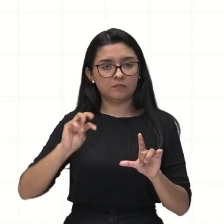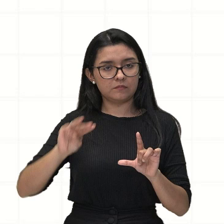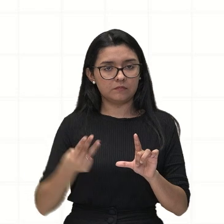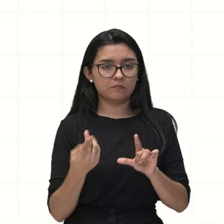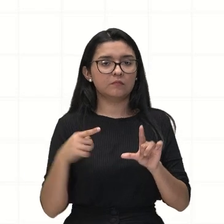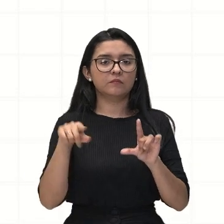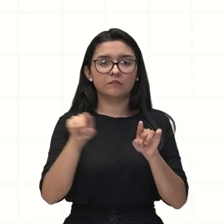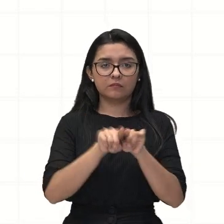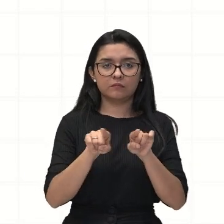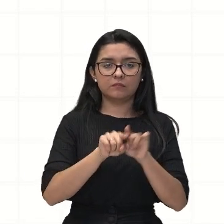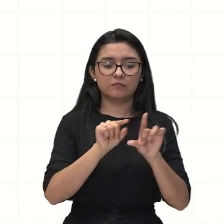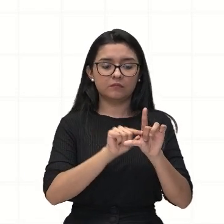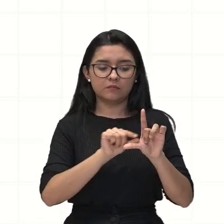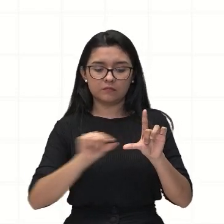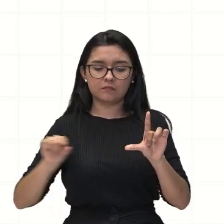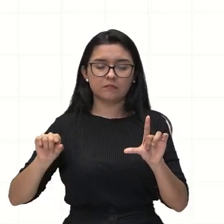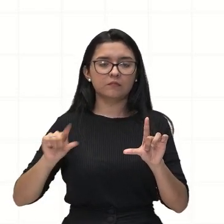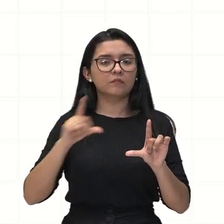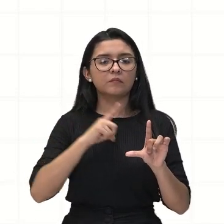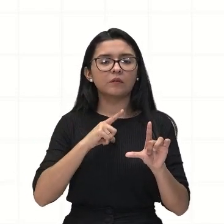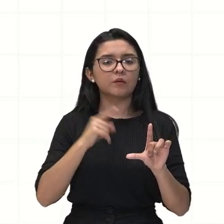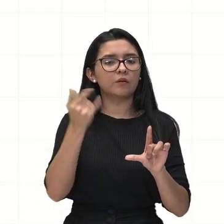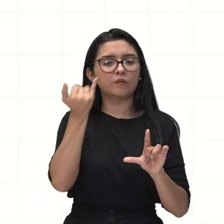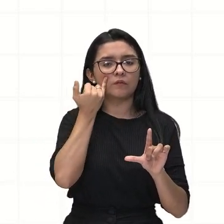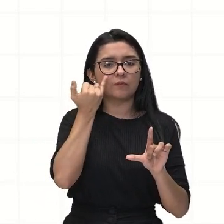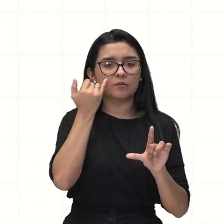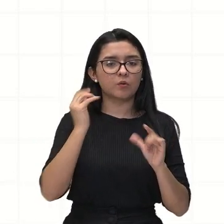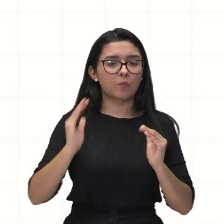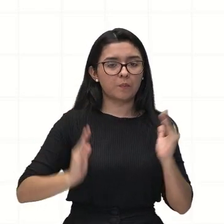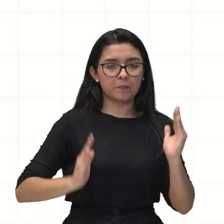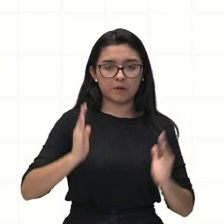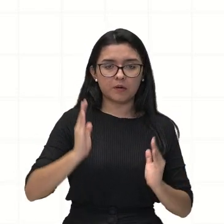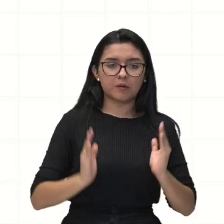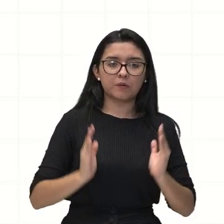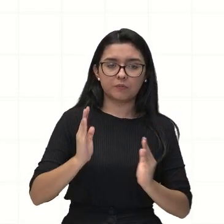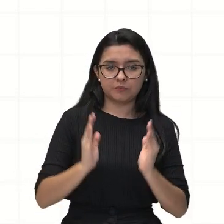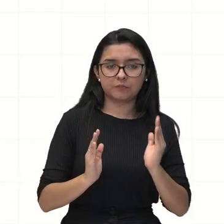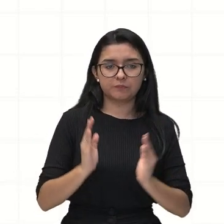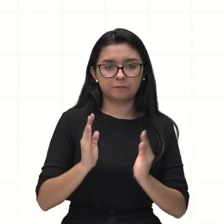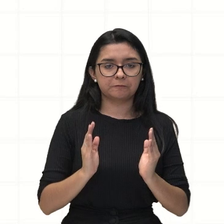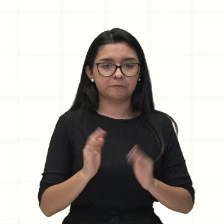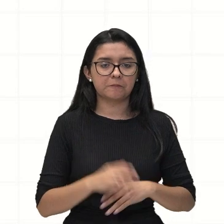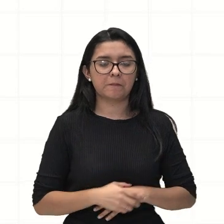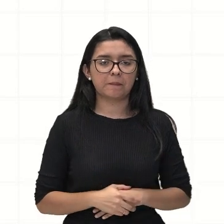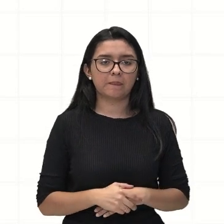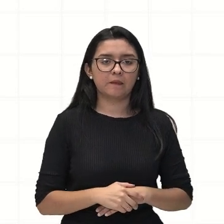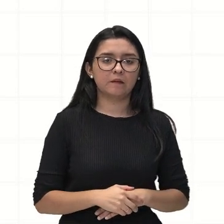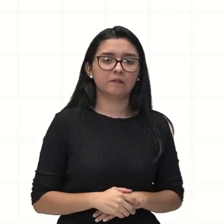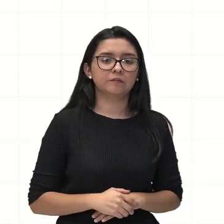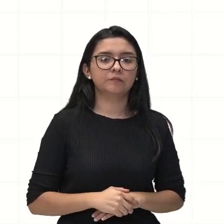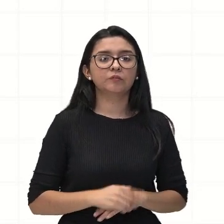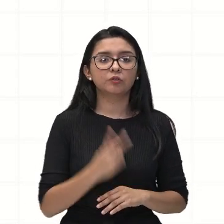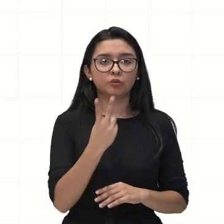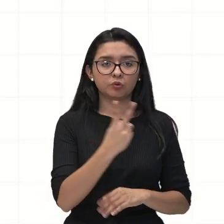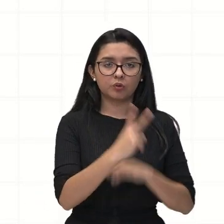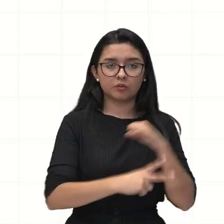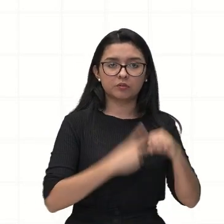eixo horizontal, temos o tempo, né, neste caso, de cada a 2 anos,